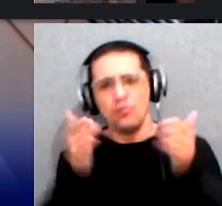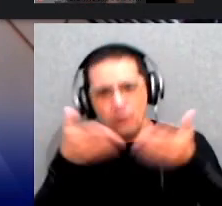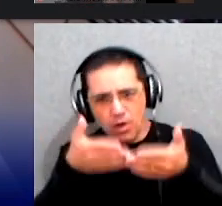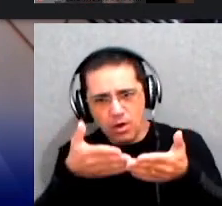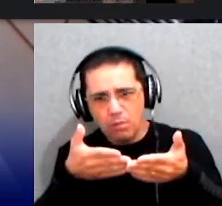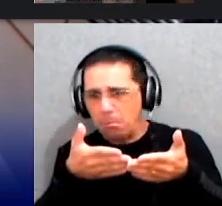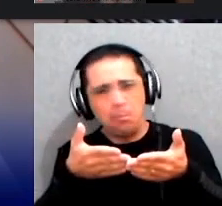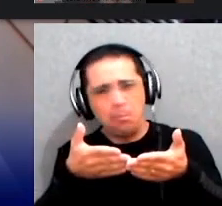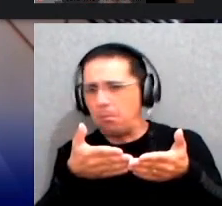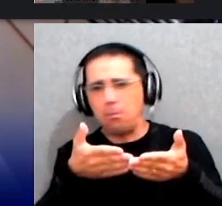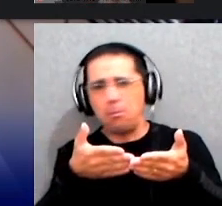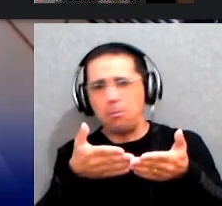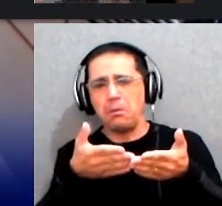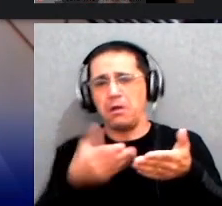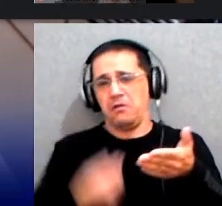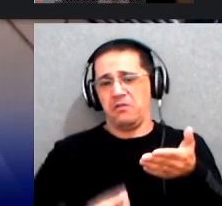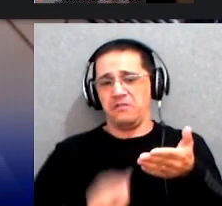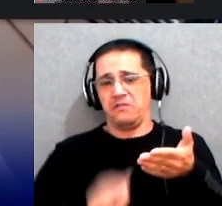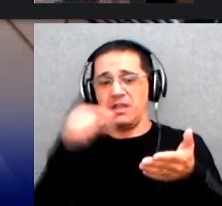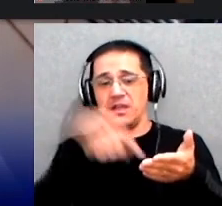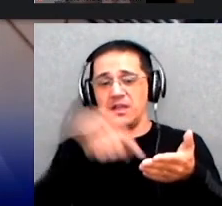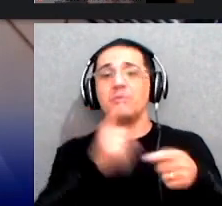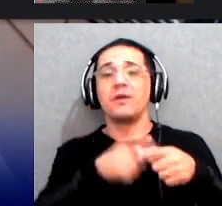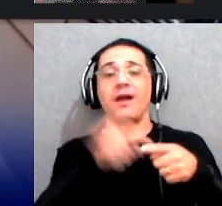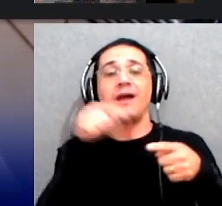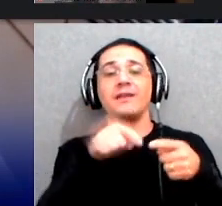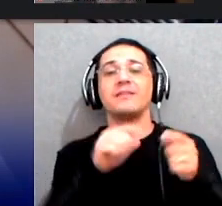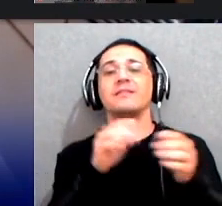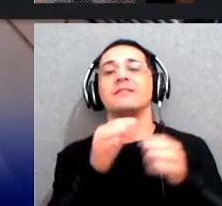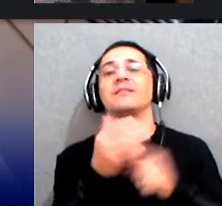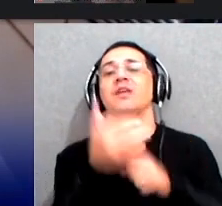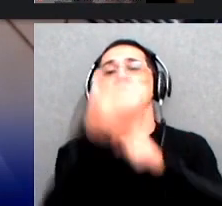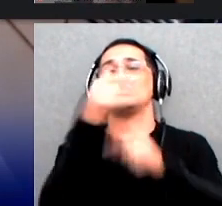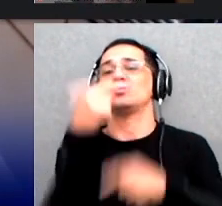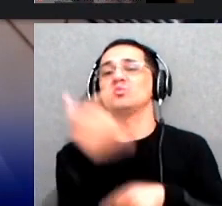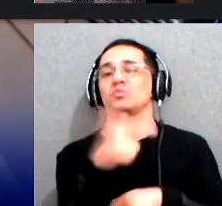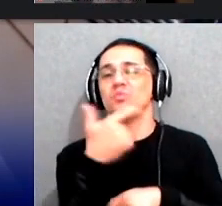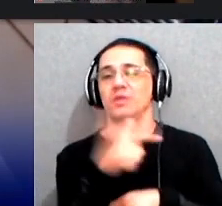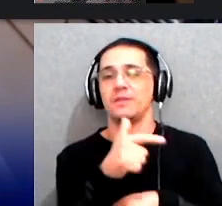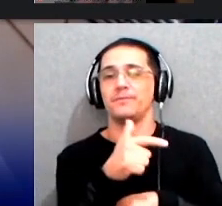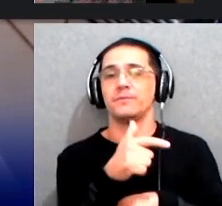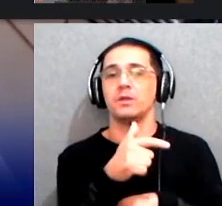fórum da cidade, não tinha condições tecnológicas para fazer o júri. O juiz faz o júri